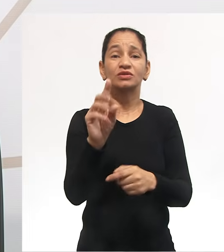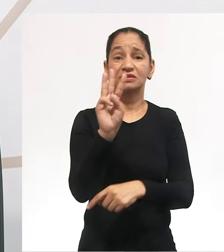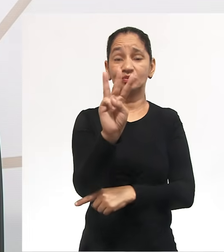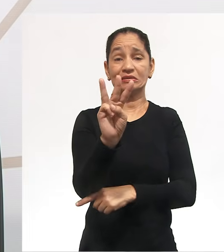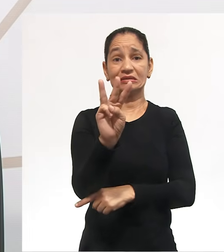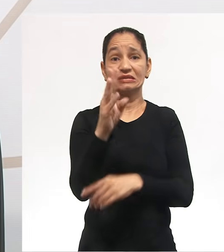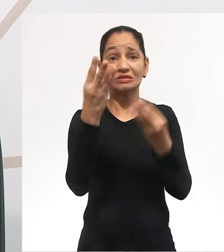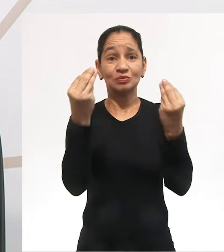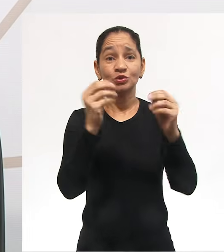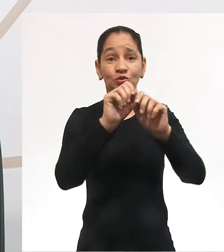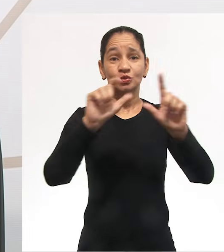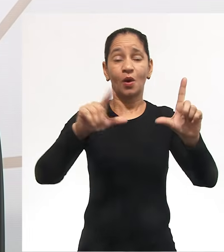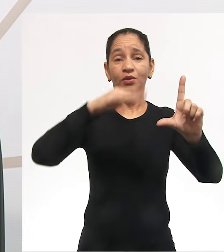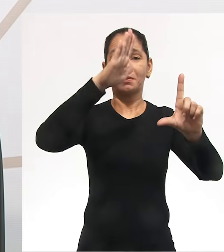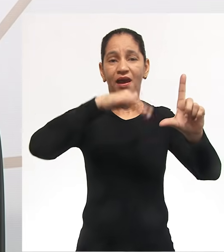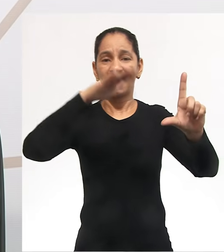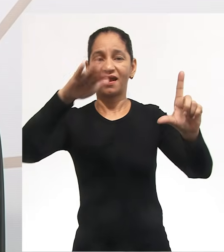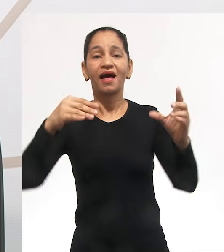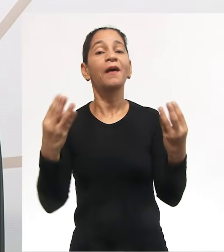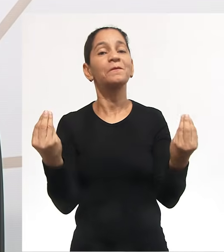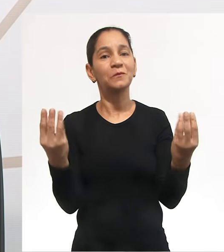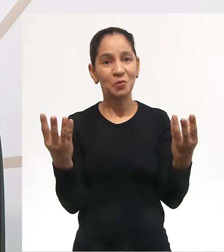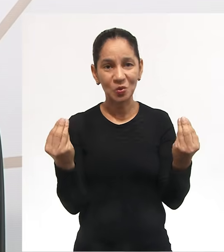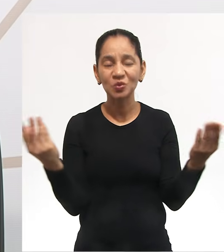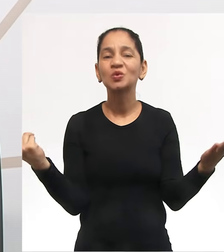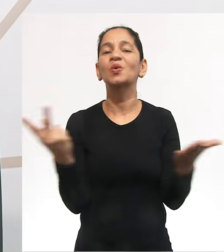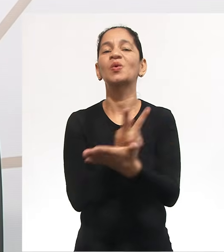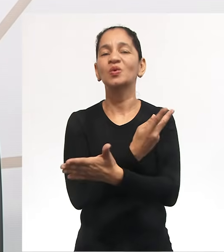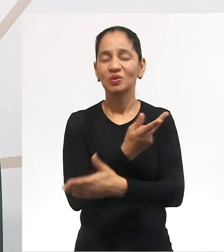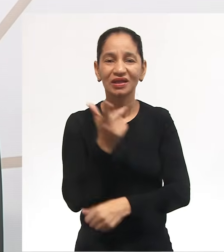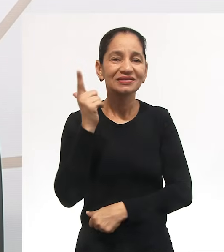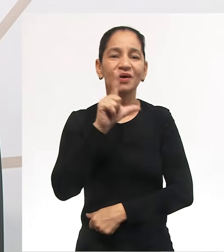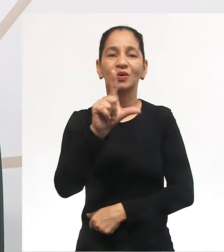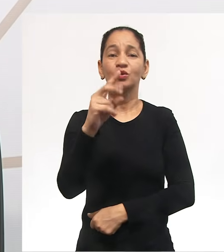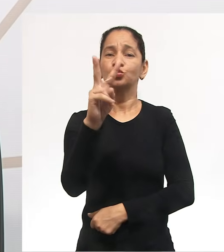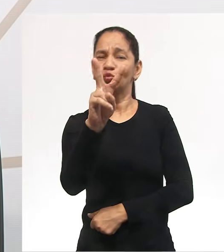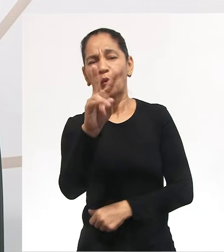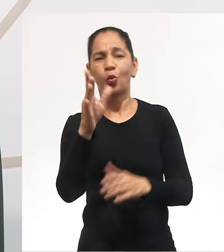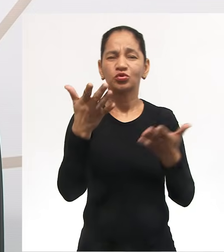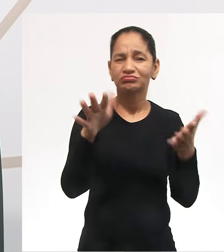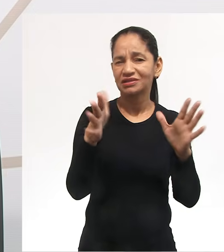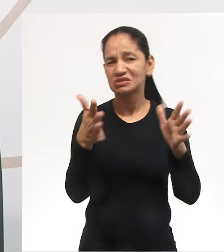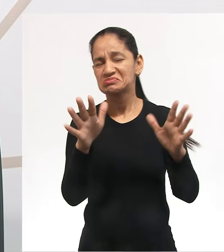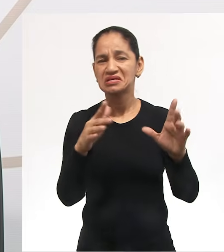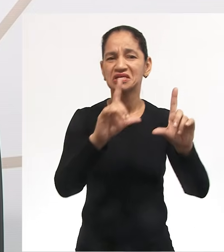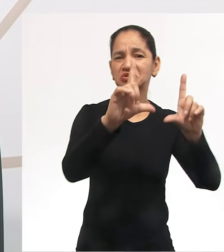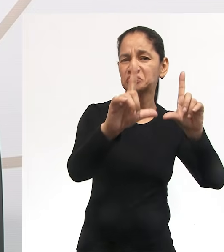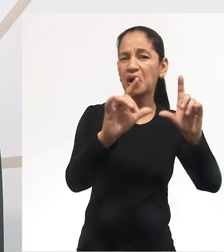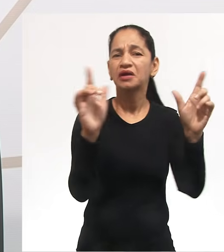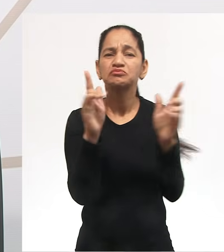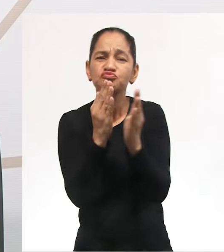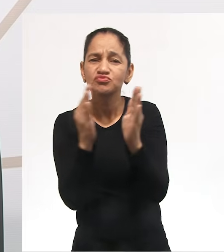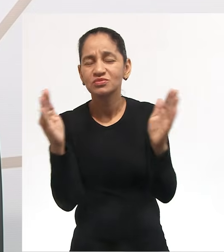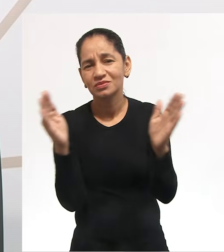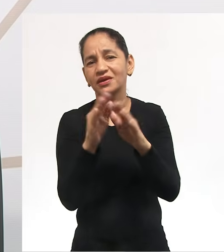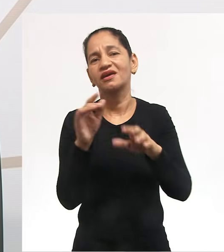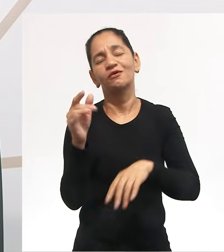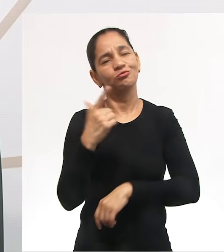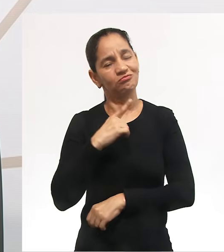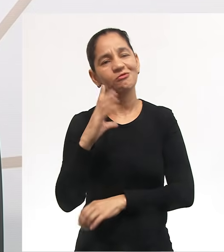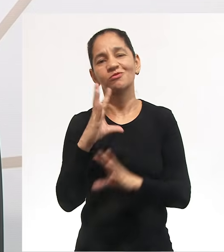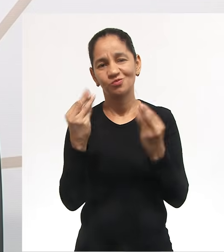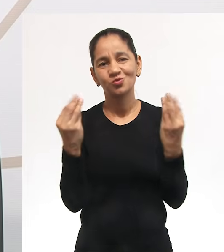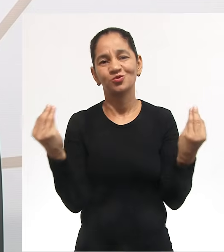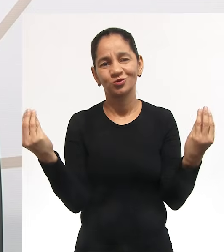quadro. E, assim, uma ou duas ali conseguiram pintar 3, né? Mas a maioria delas ainda